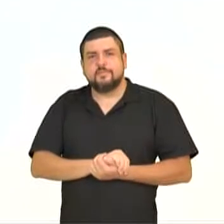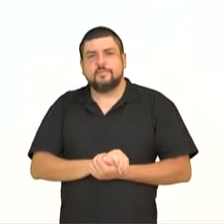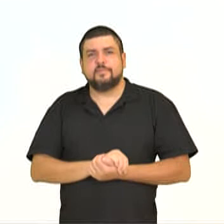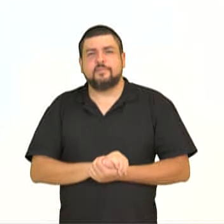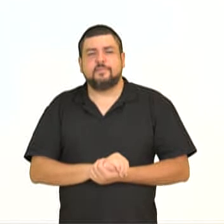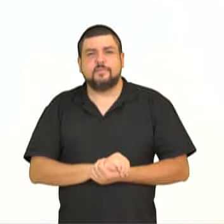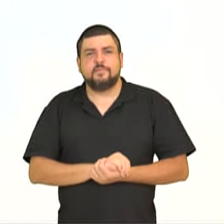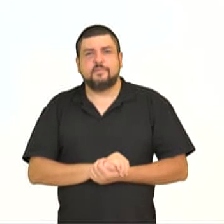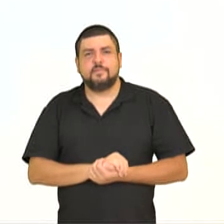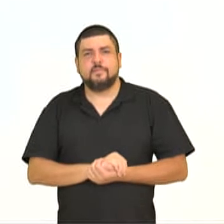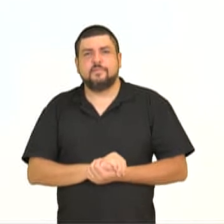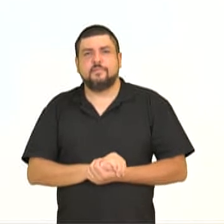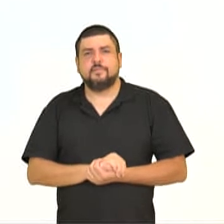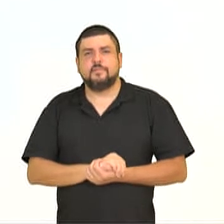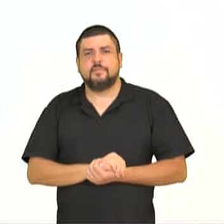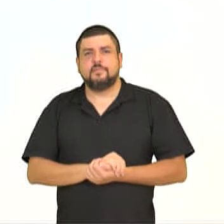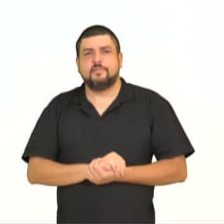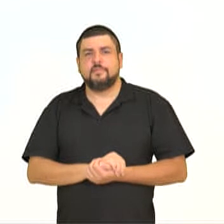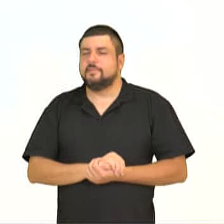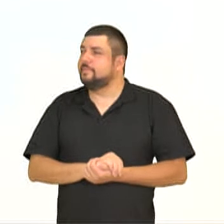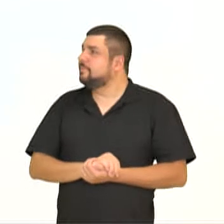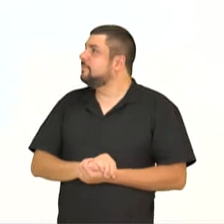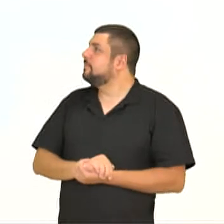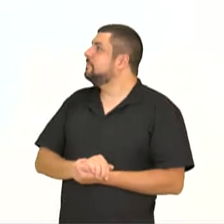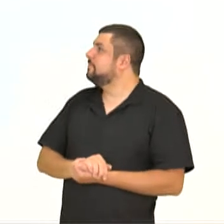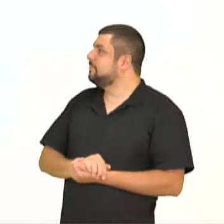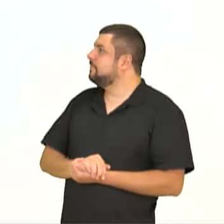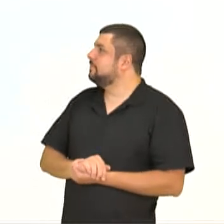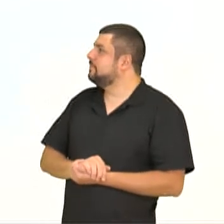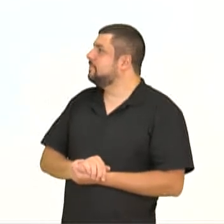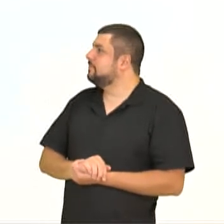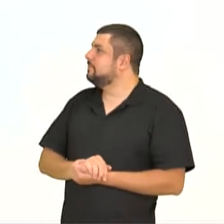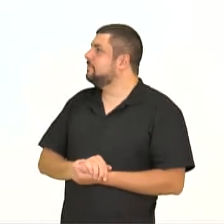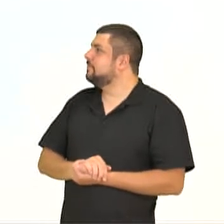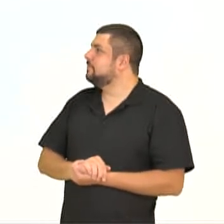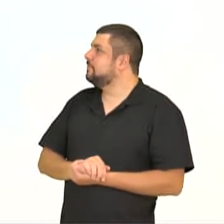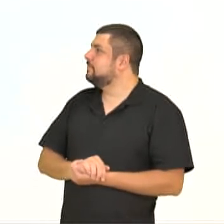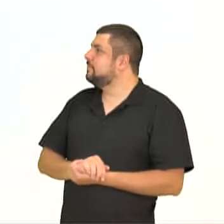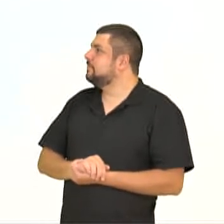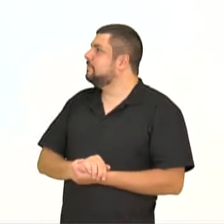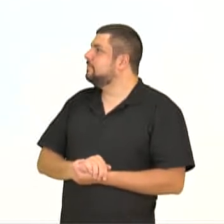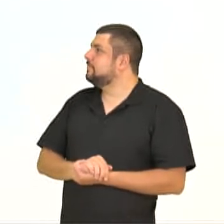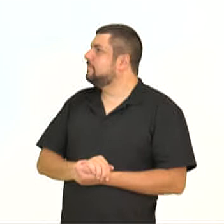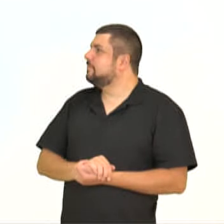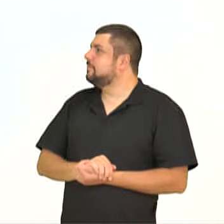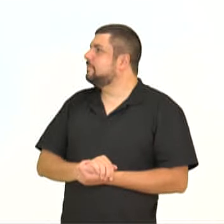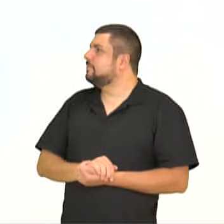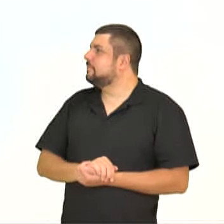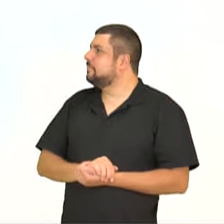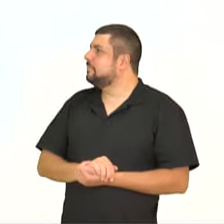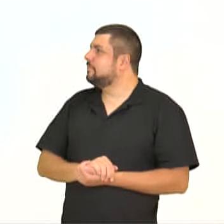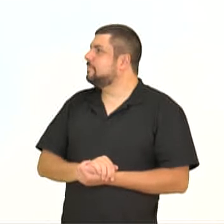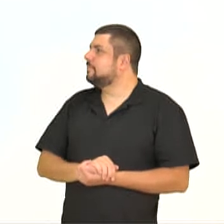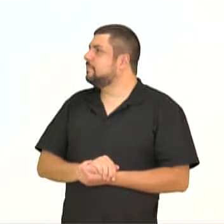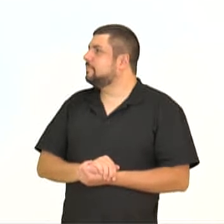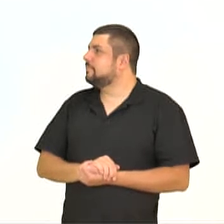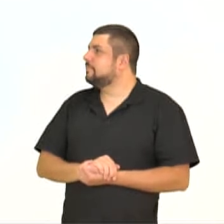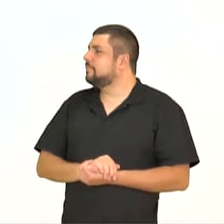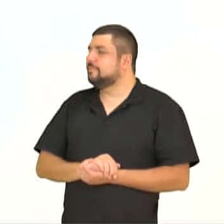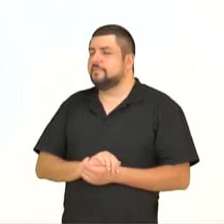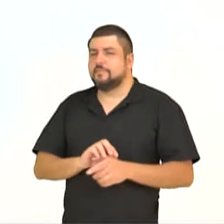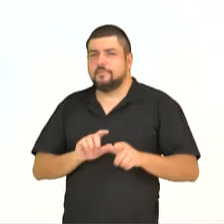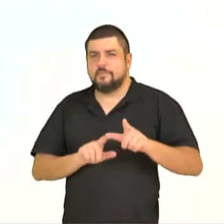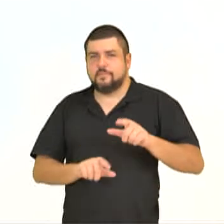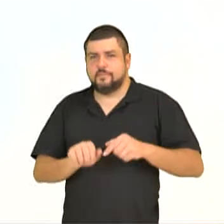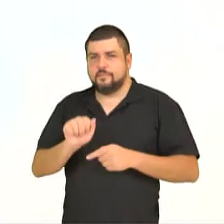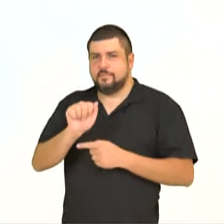Completa los huecos con el condicional irregular correspondiente. Letra A. En otra